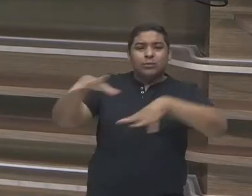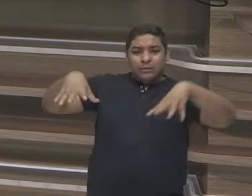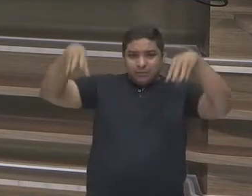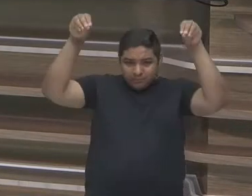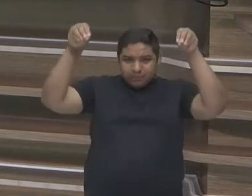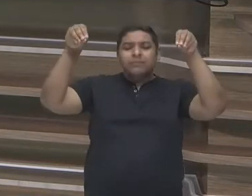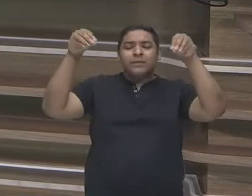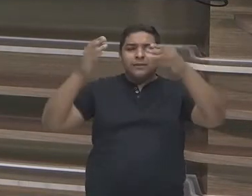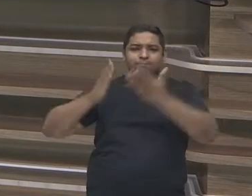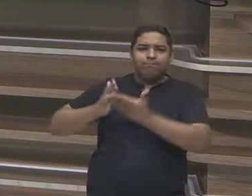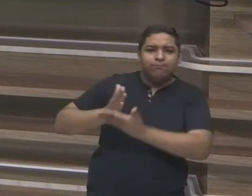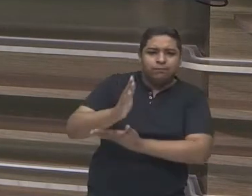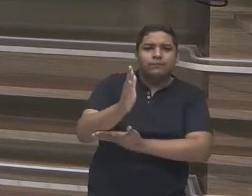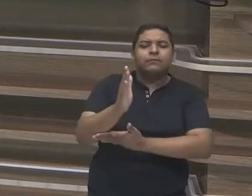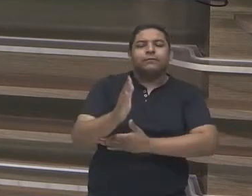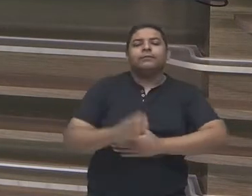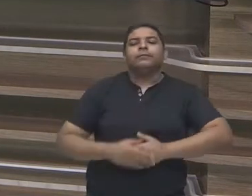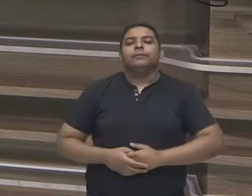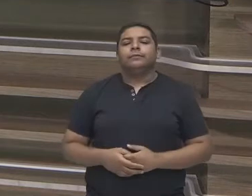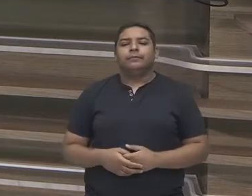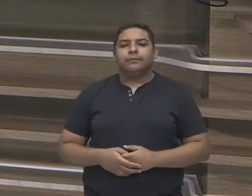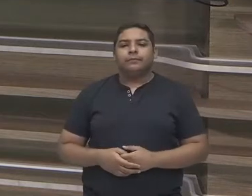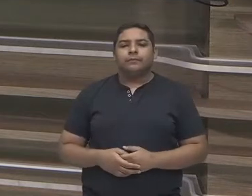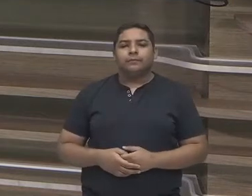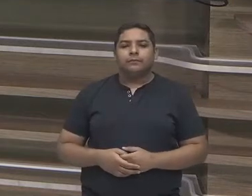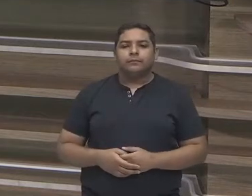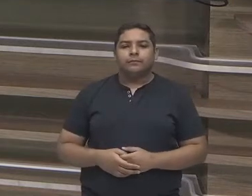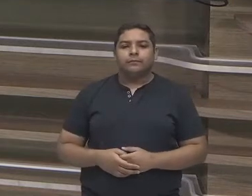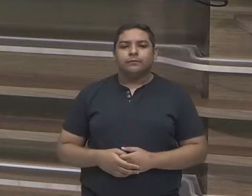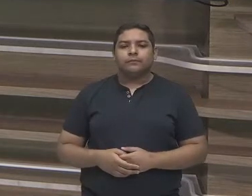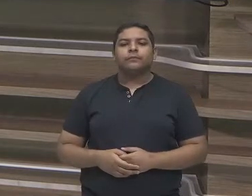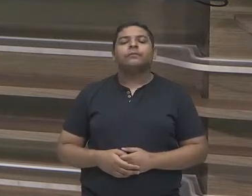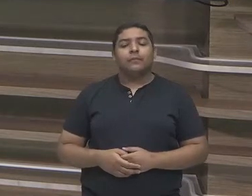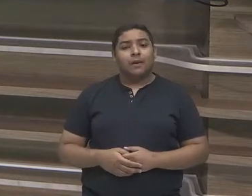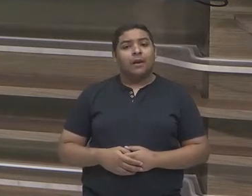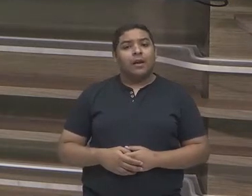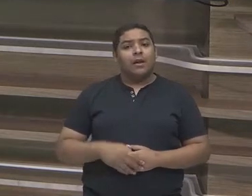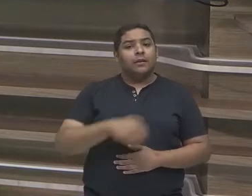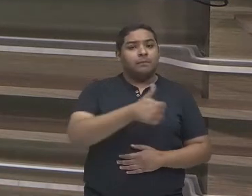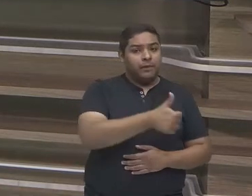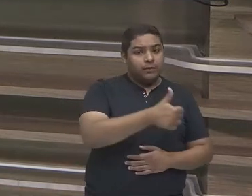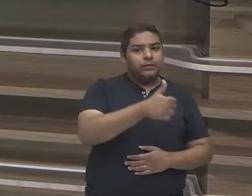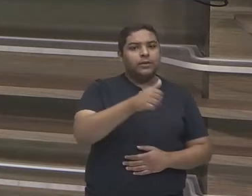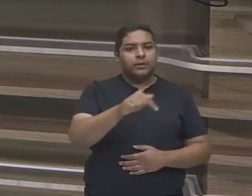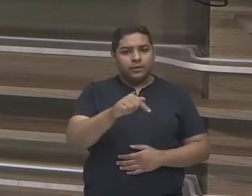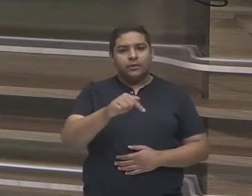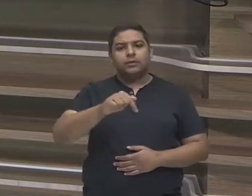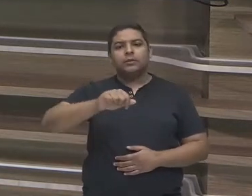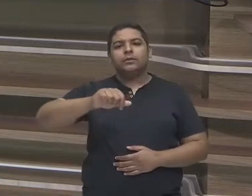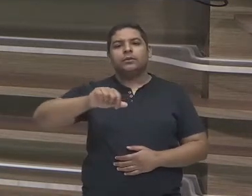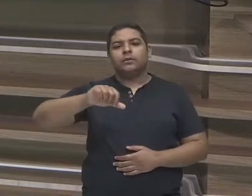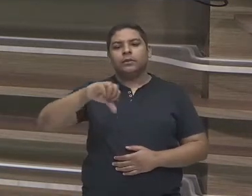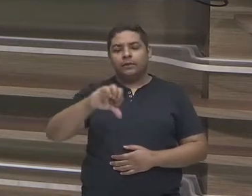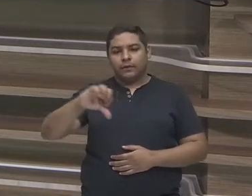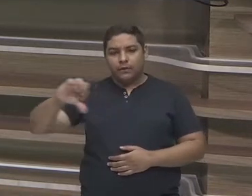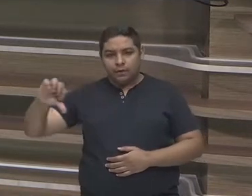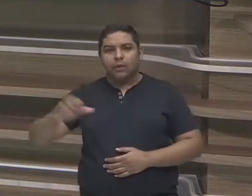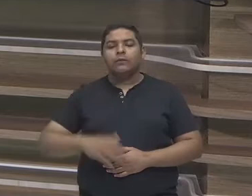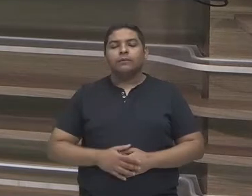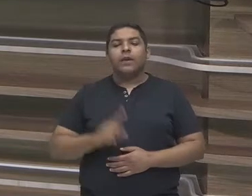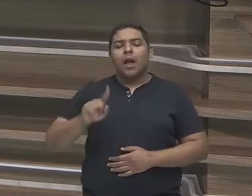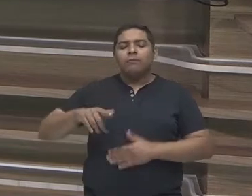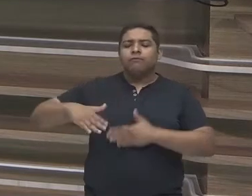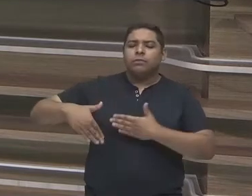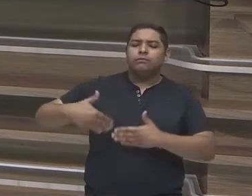Revolução, que essa Revolução, é importante que vocês lembrem, que ela vai até 1799, ela vai ser um processo constante, como vocês vão